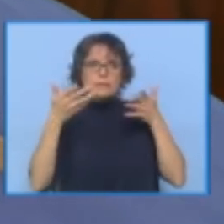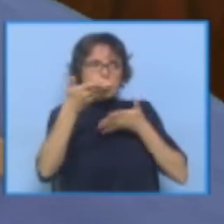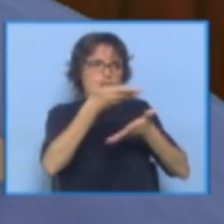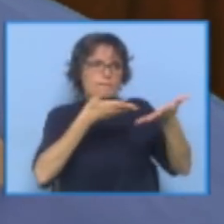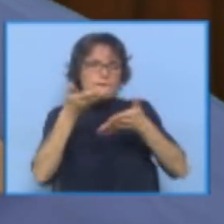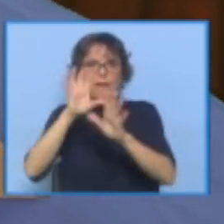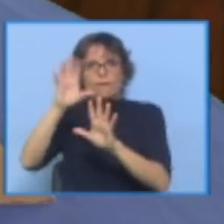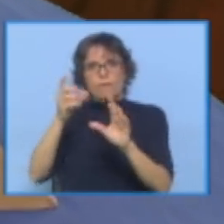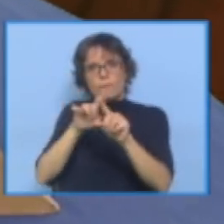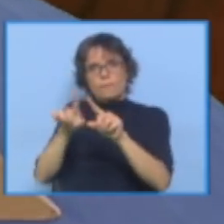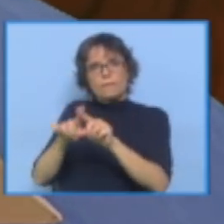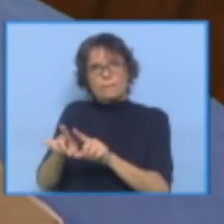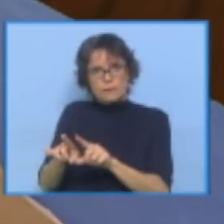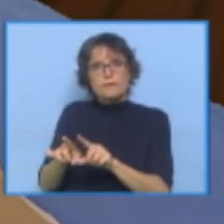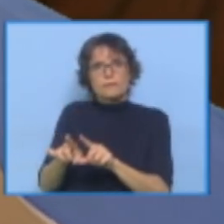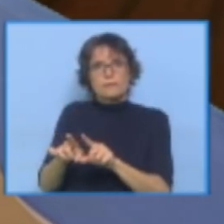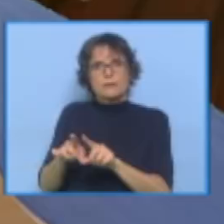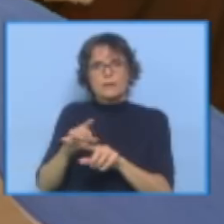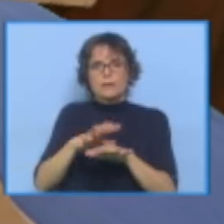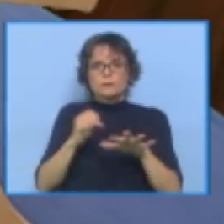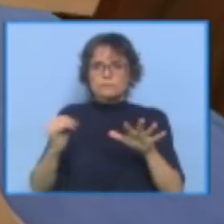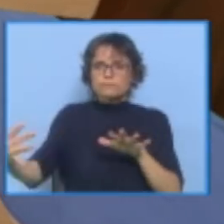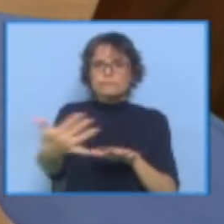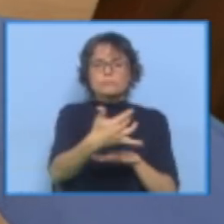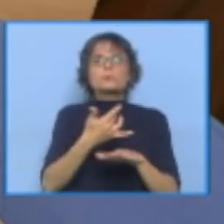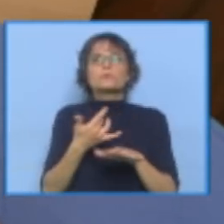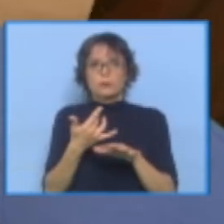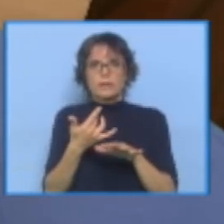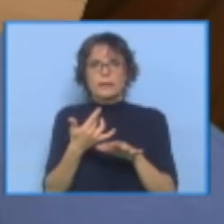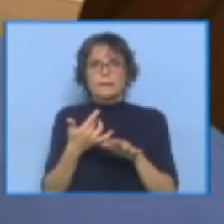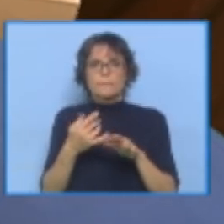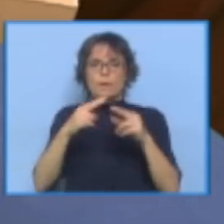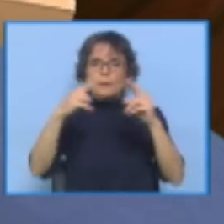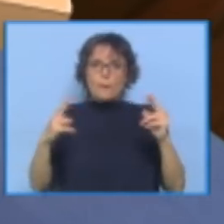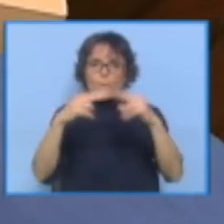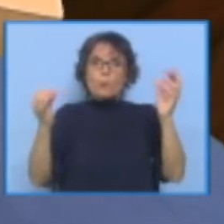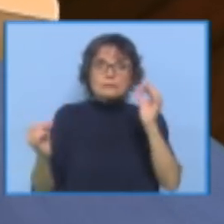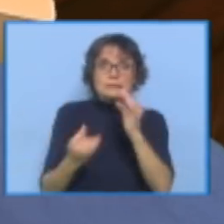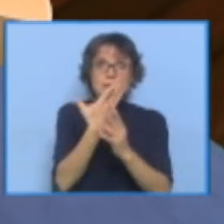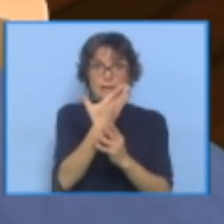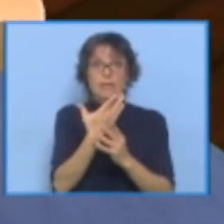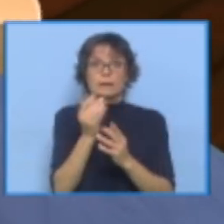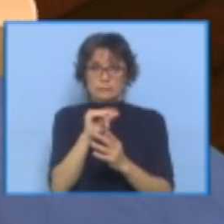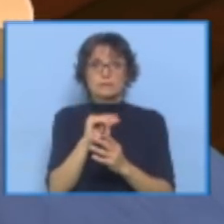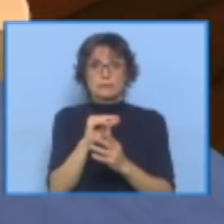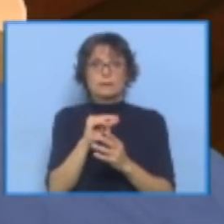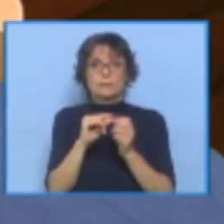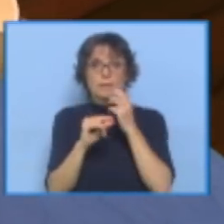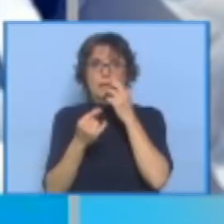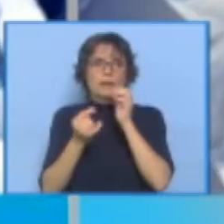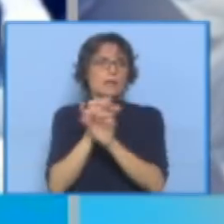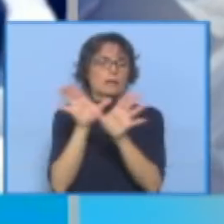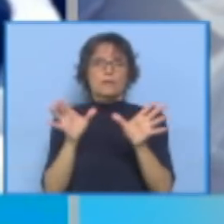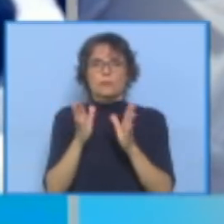Deus, novos testemunhos, novas pontes. E, evidentemente, se estiverem pessoas